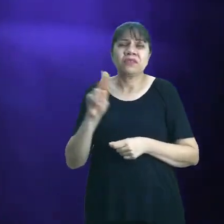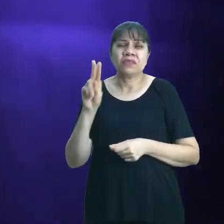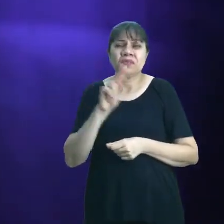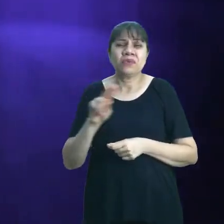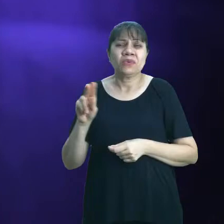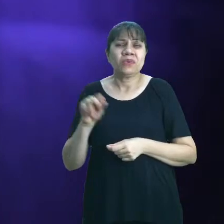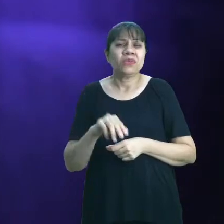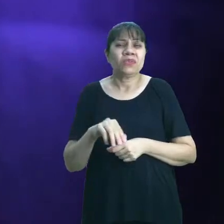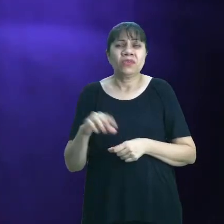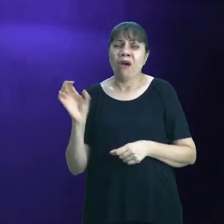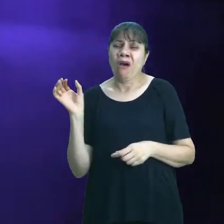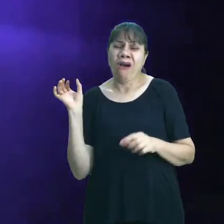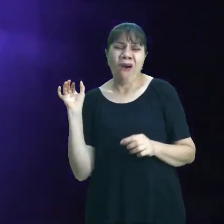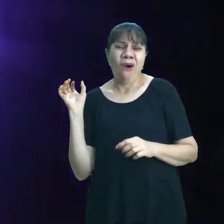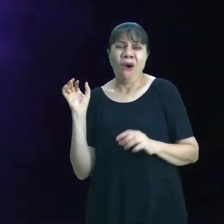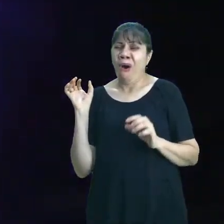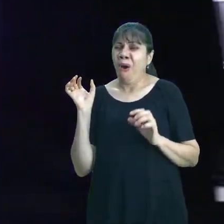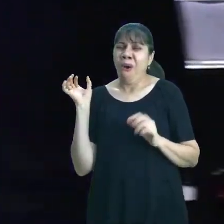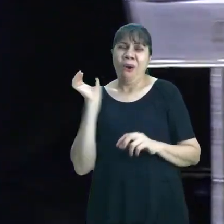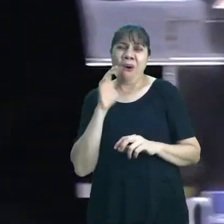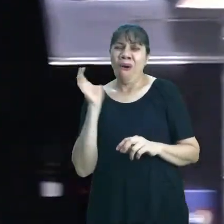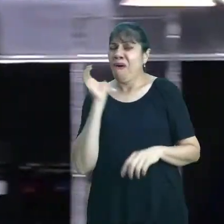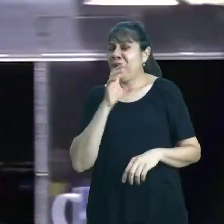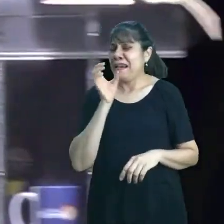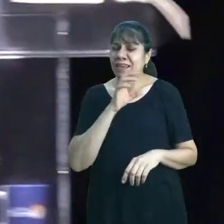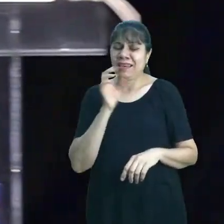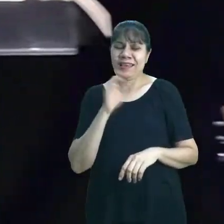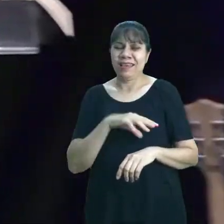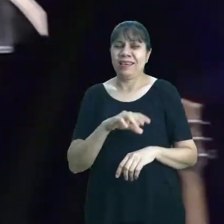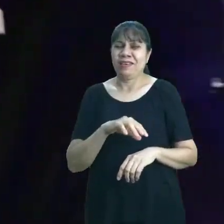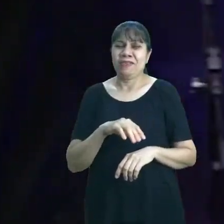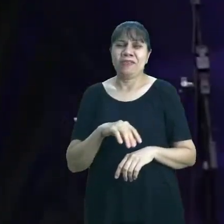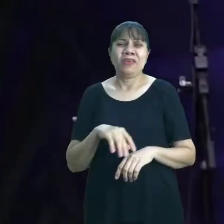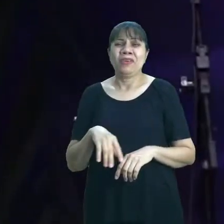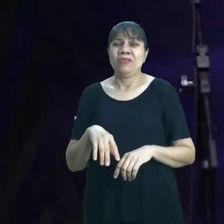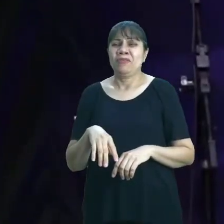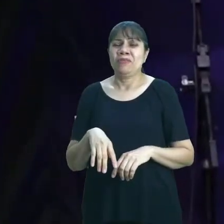tão curtinho que tem que andar assim, senão aparece o fundo.